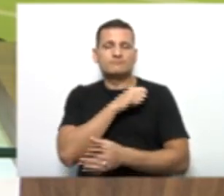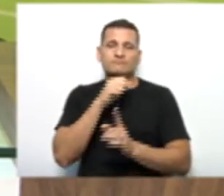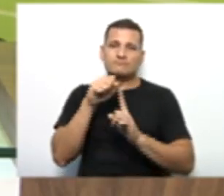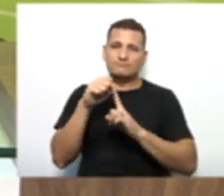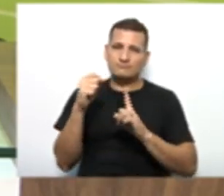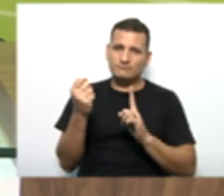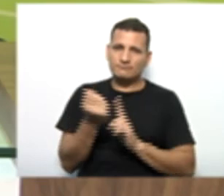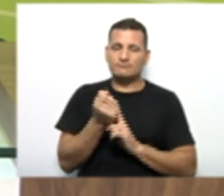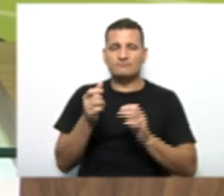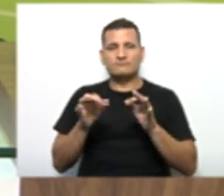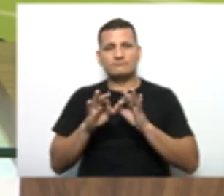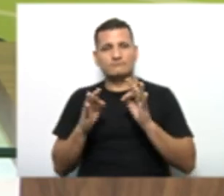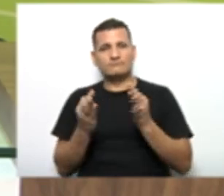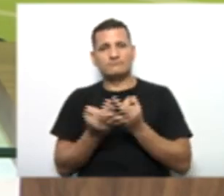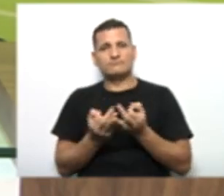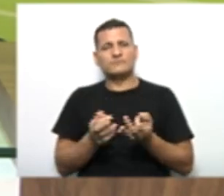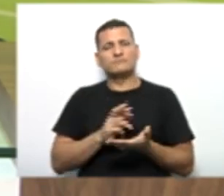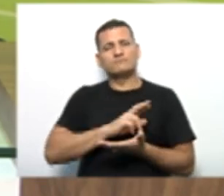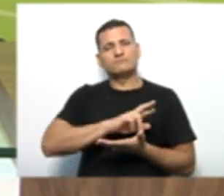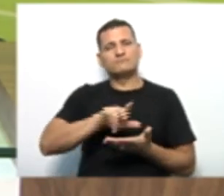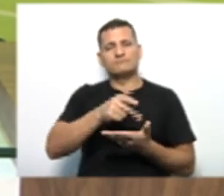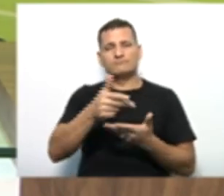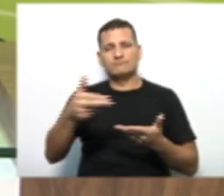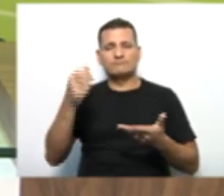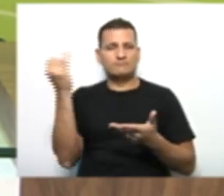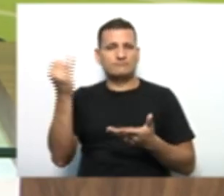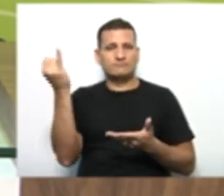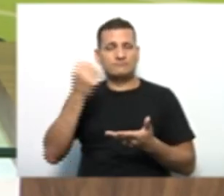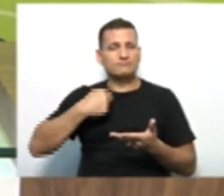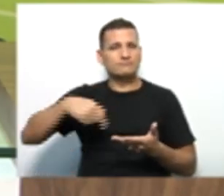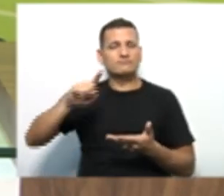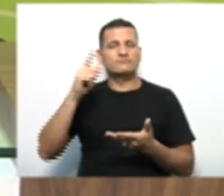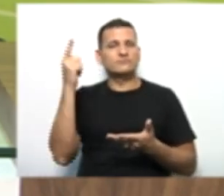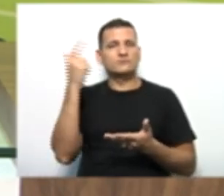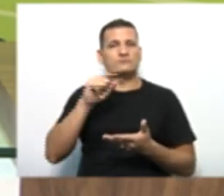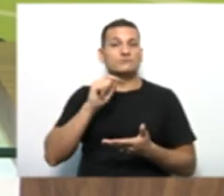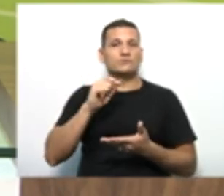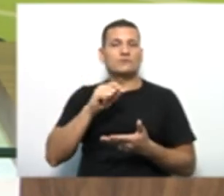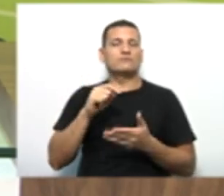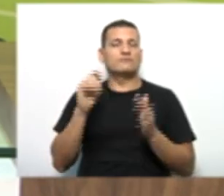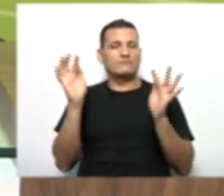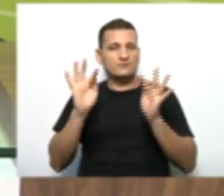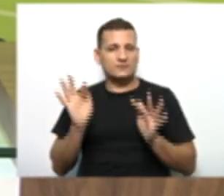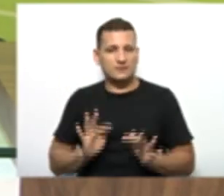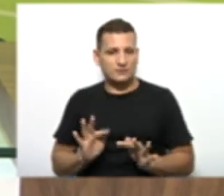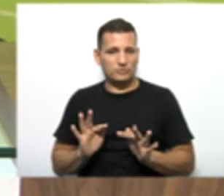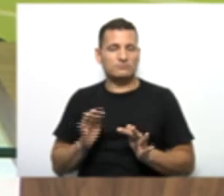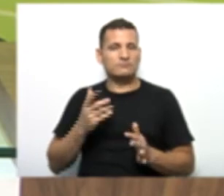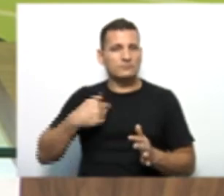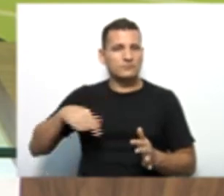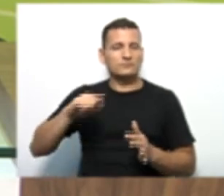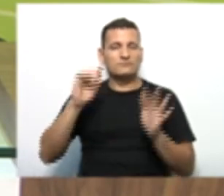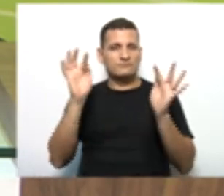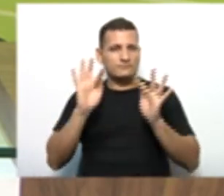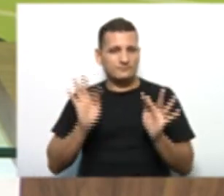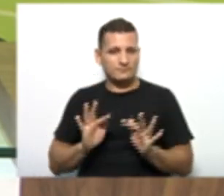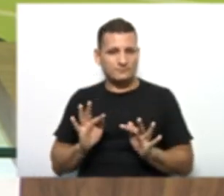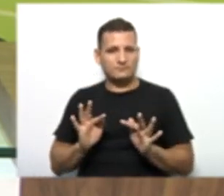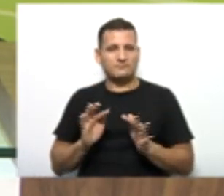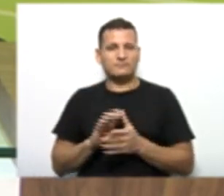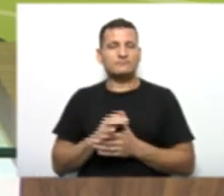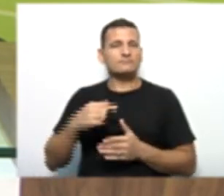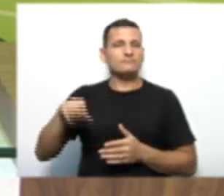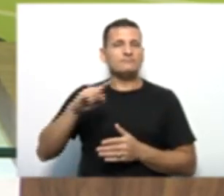E todos esses elementos são importantes para que nós atingimos, para que nós possamos atingir a felicidade, né? A nossa felicidade, as